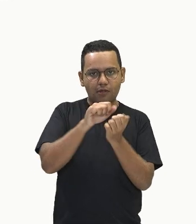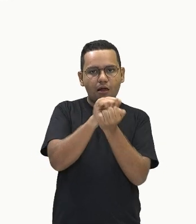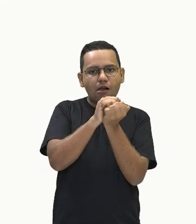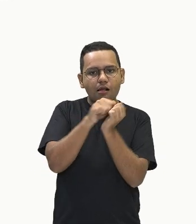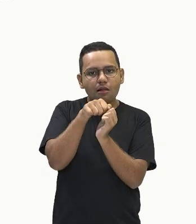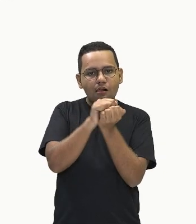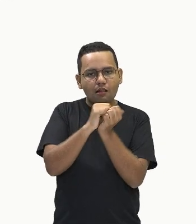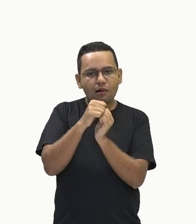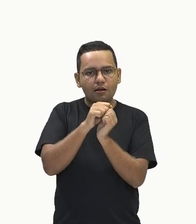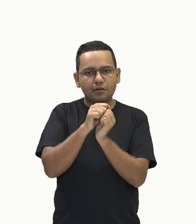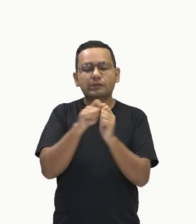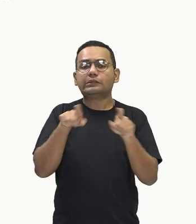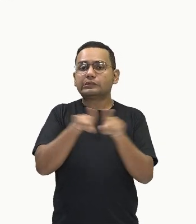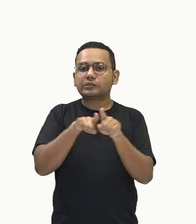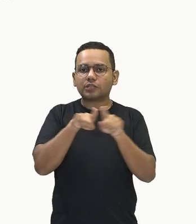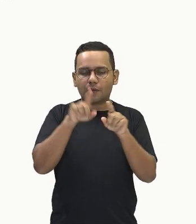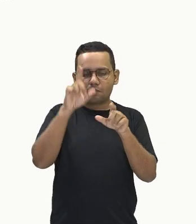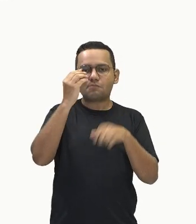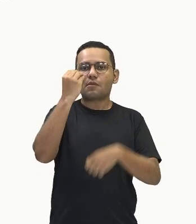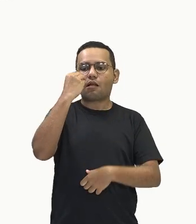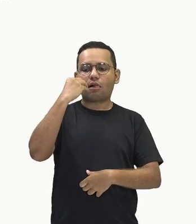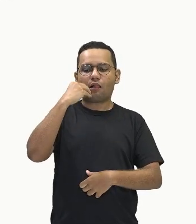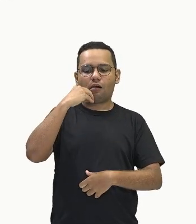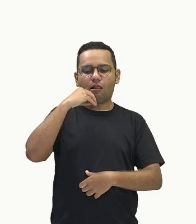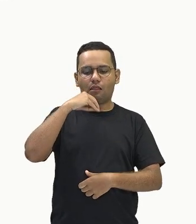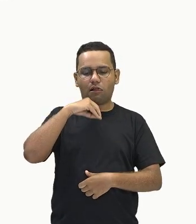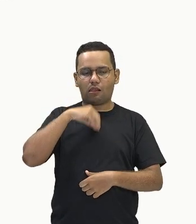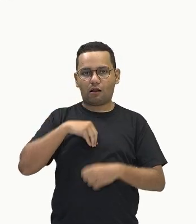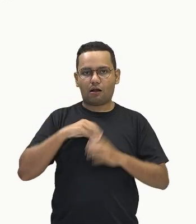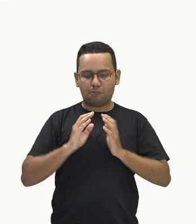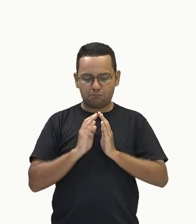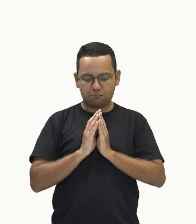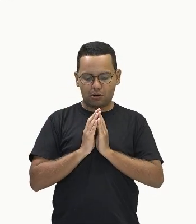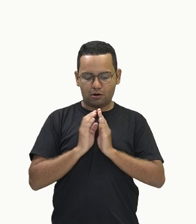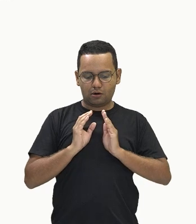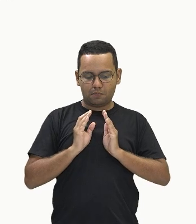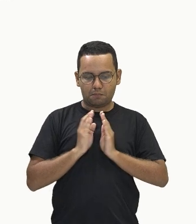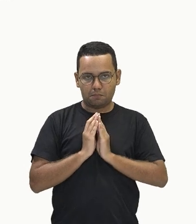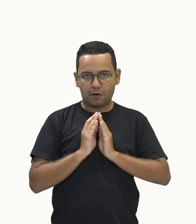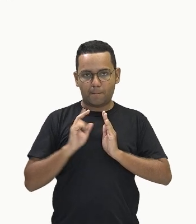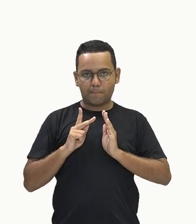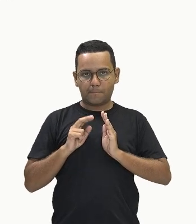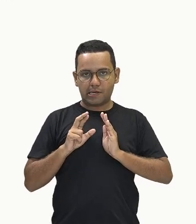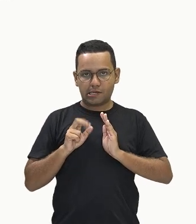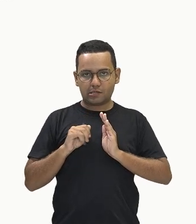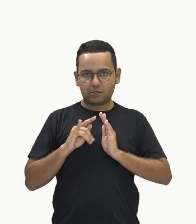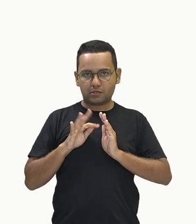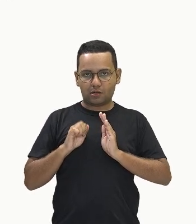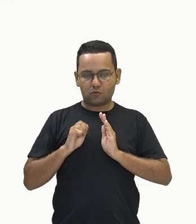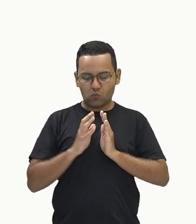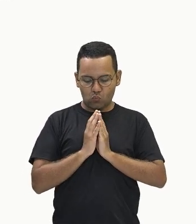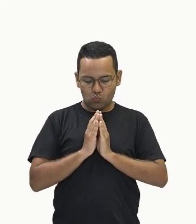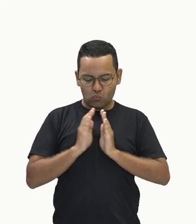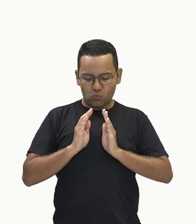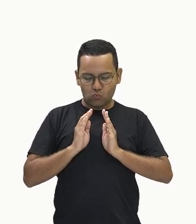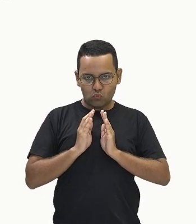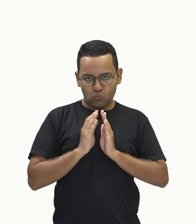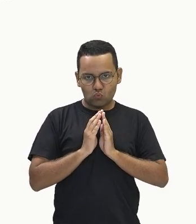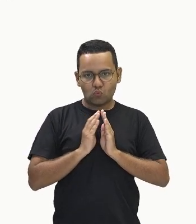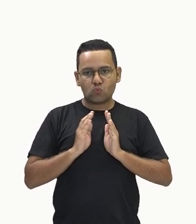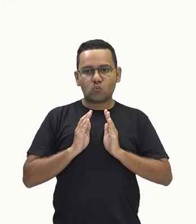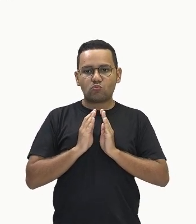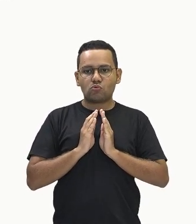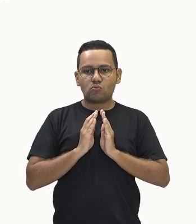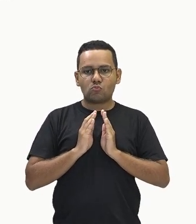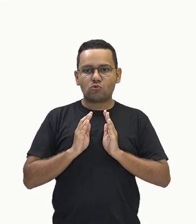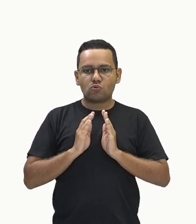contração peristáltica, o seu estômago se contrai, certo? E mistura